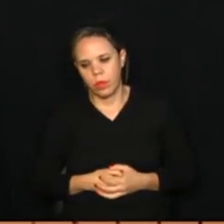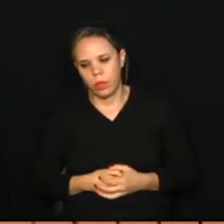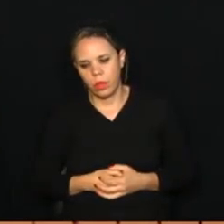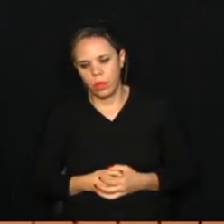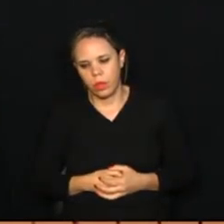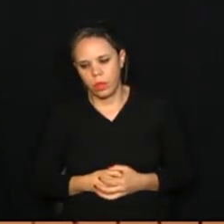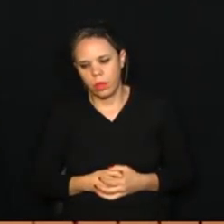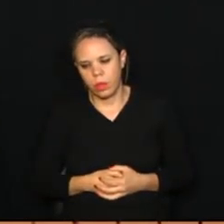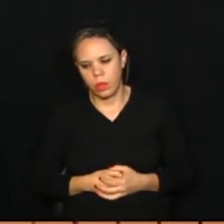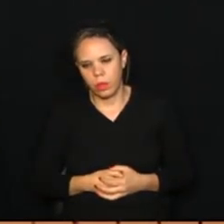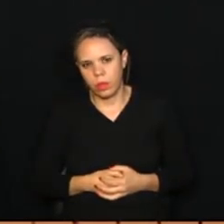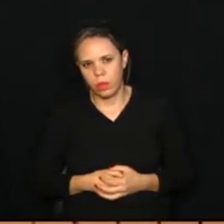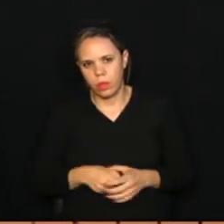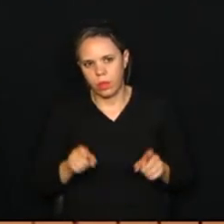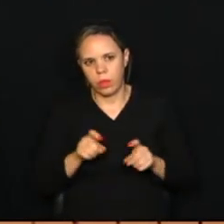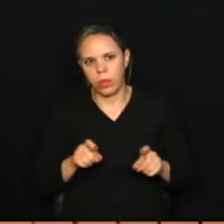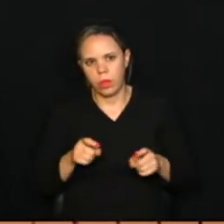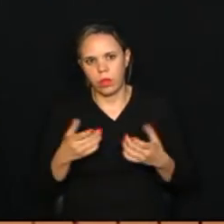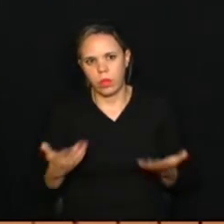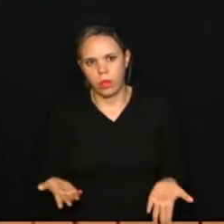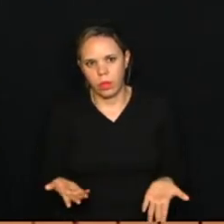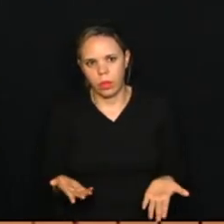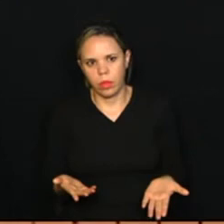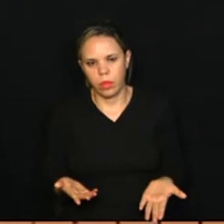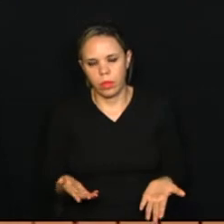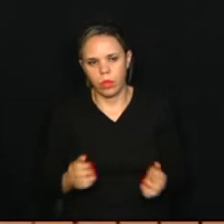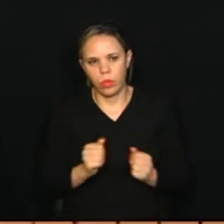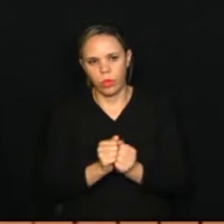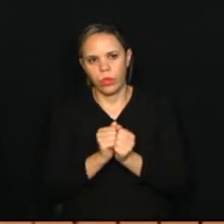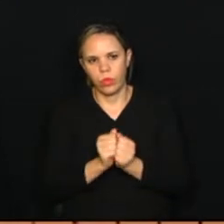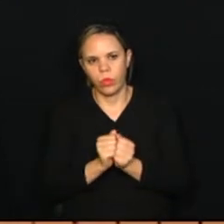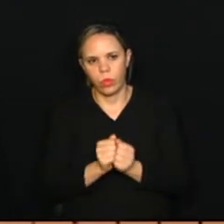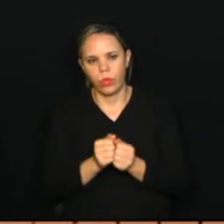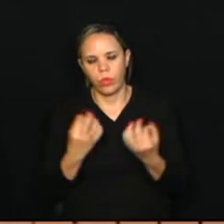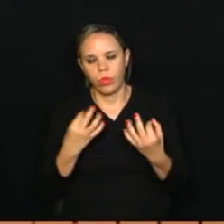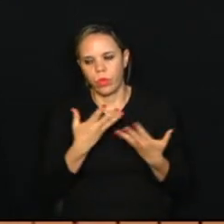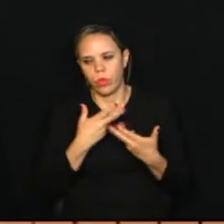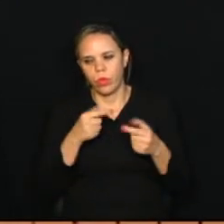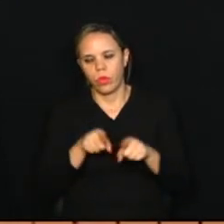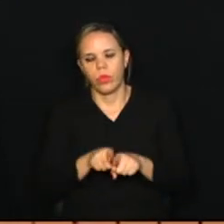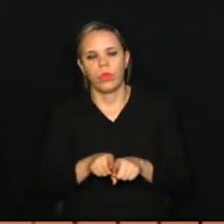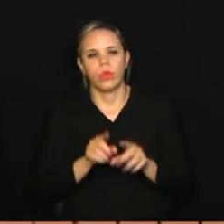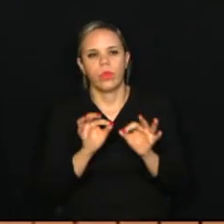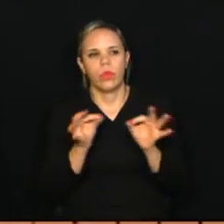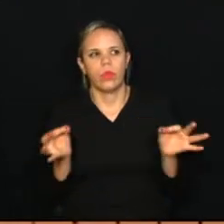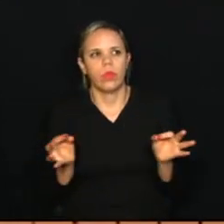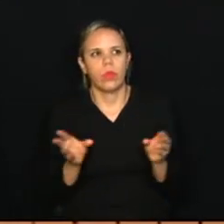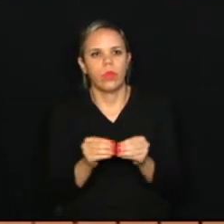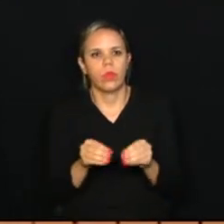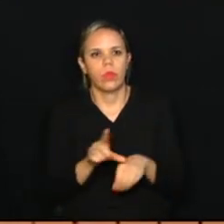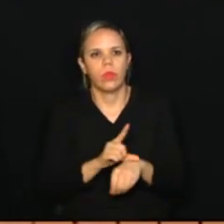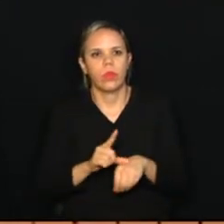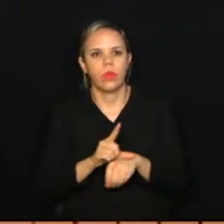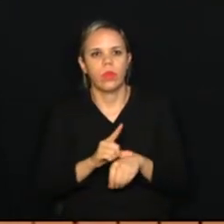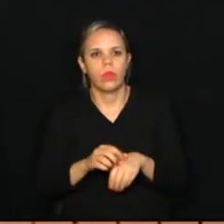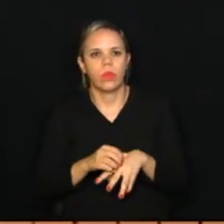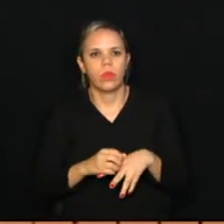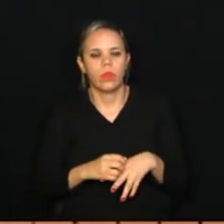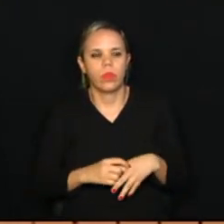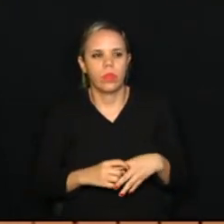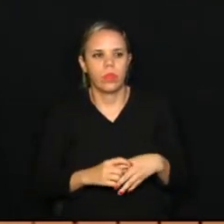o serviço de informação estar correndo junto com o aprimoramento e a simplificação da legislação, para que as